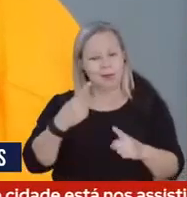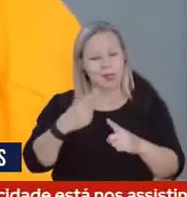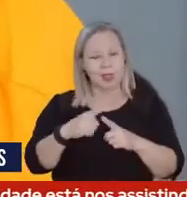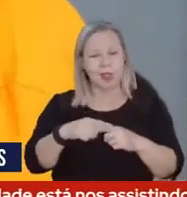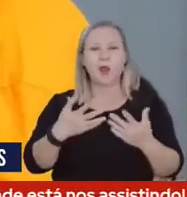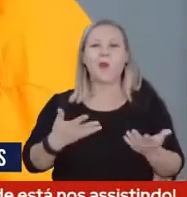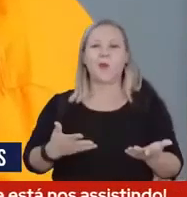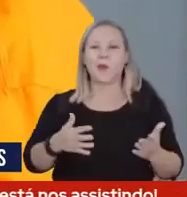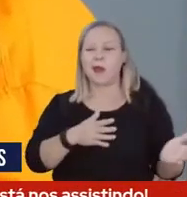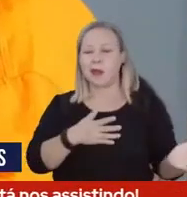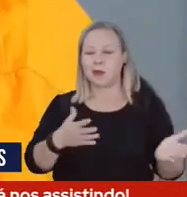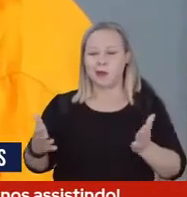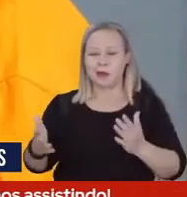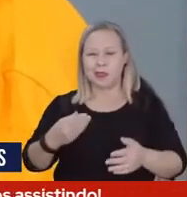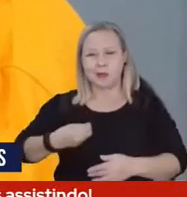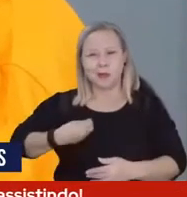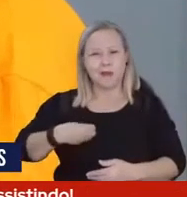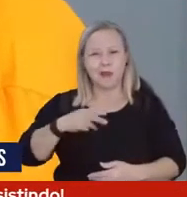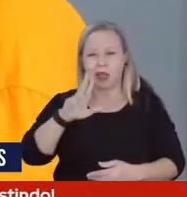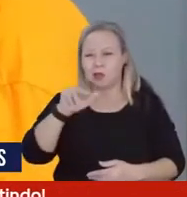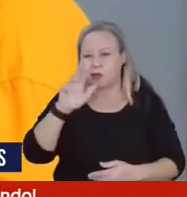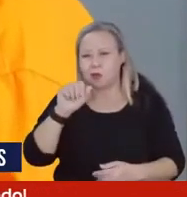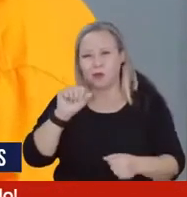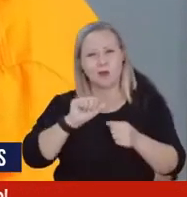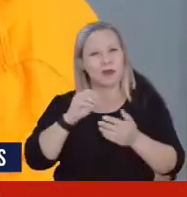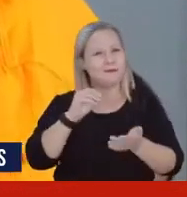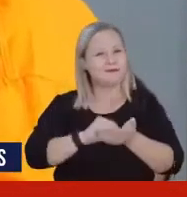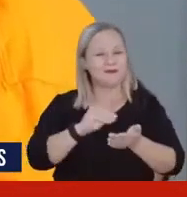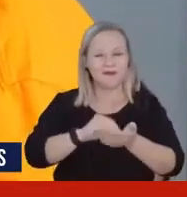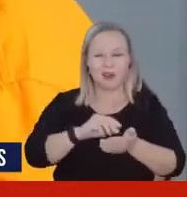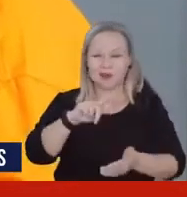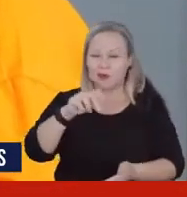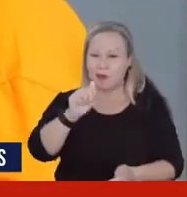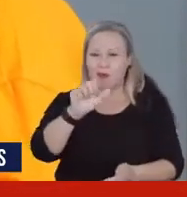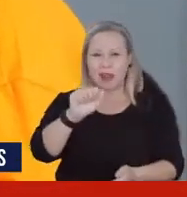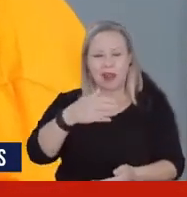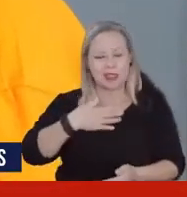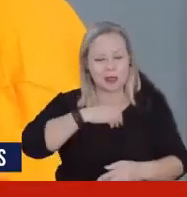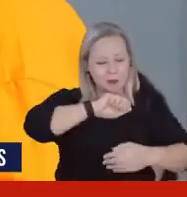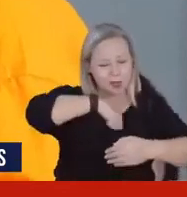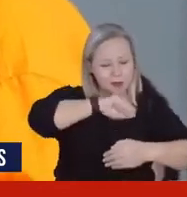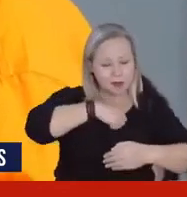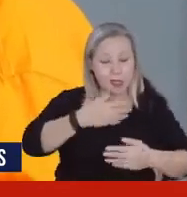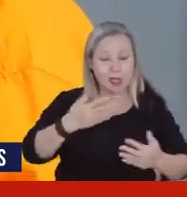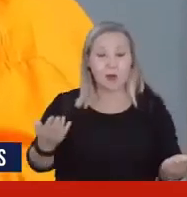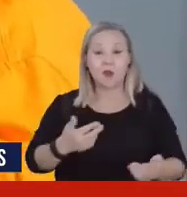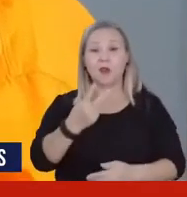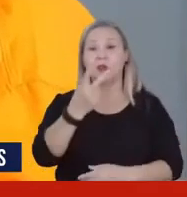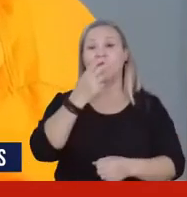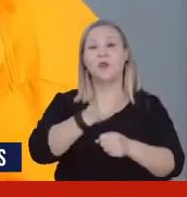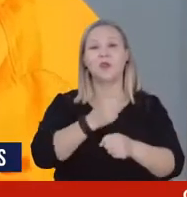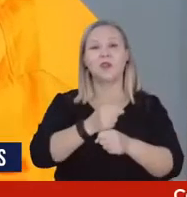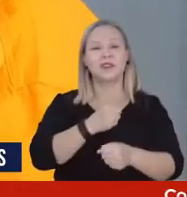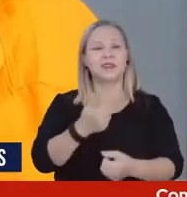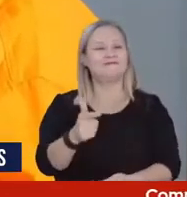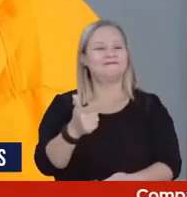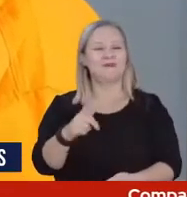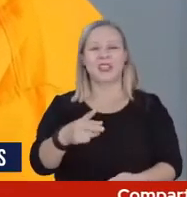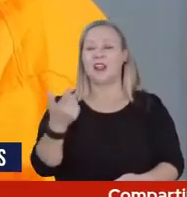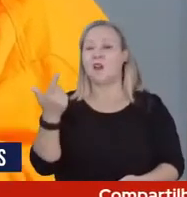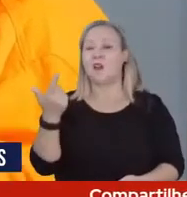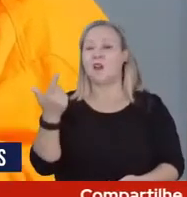vida nunca faltou gás na minha cozinha. E hoje eu estou há 2 anos sem conseguir comprar um botijão, porque o governo não